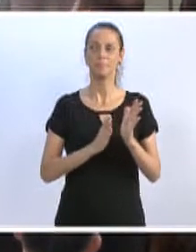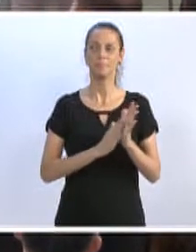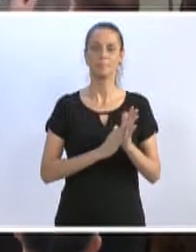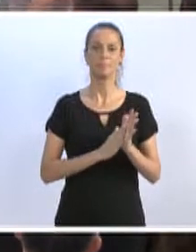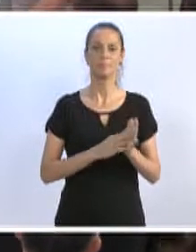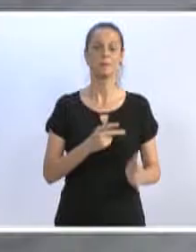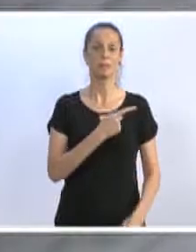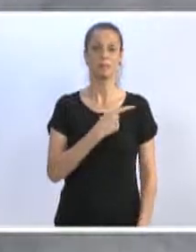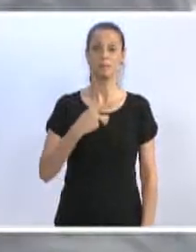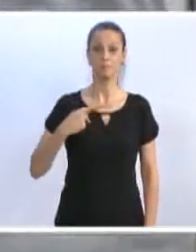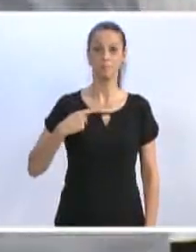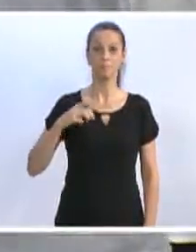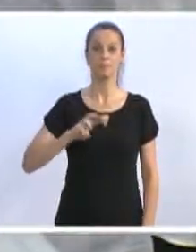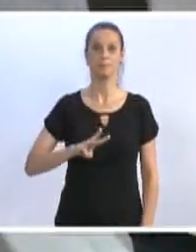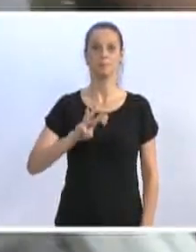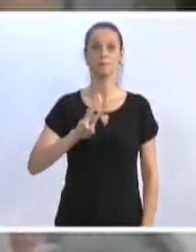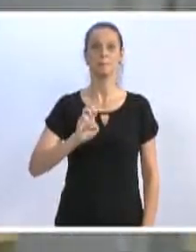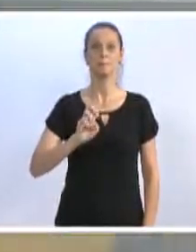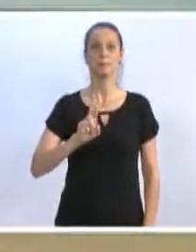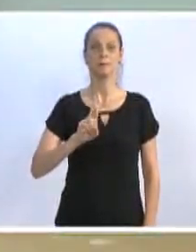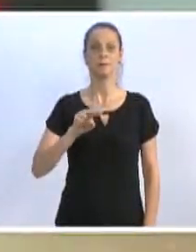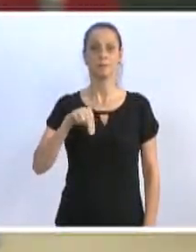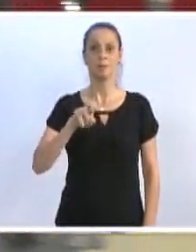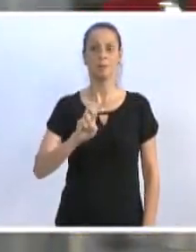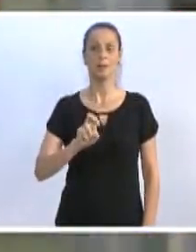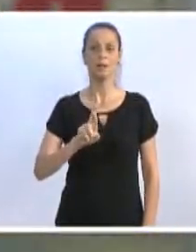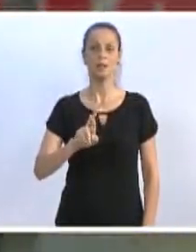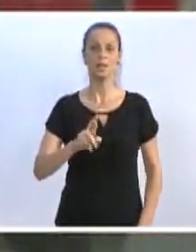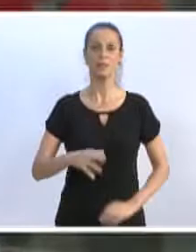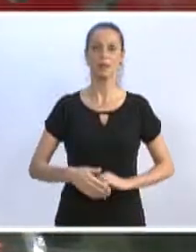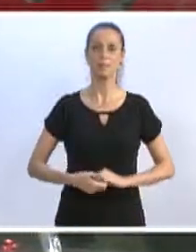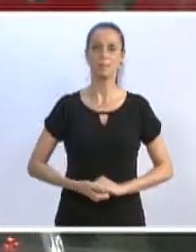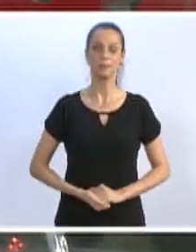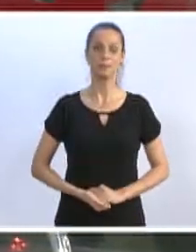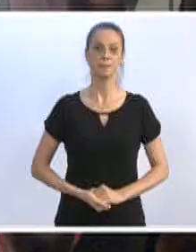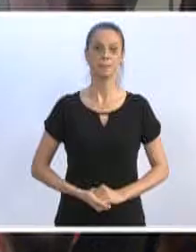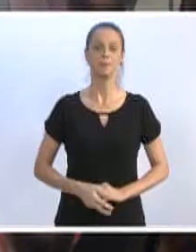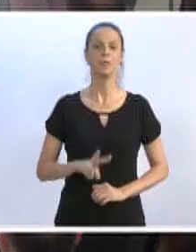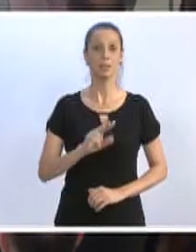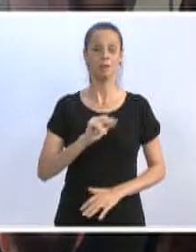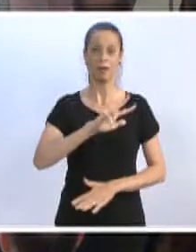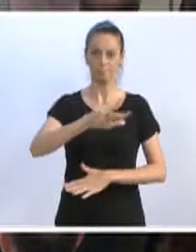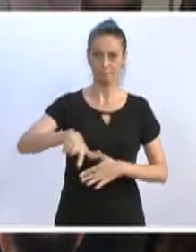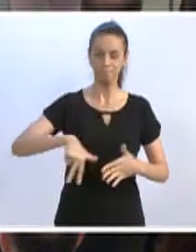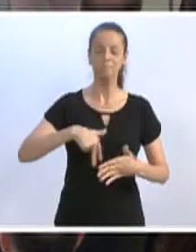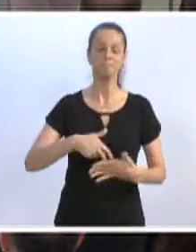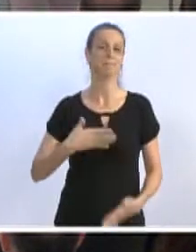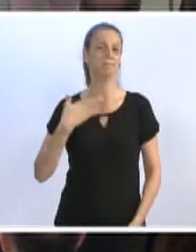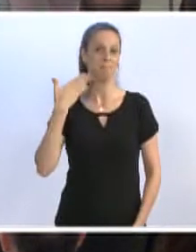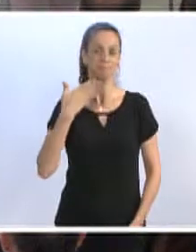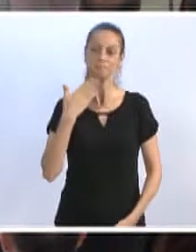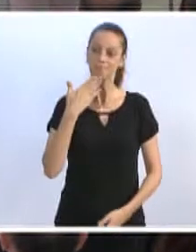Pastor Werner Crocker também vai fazer uso da palavra. Gostaríamos que tomasse assento aqui conosco.